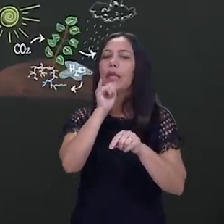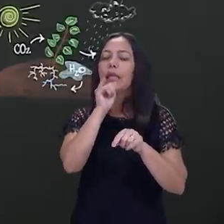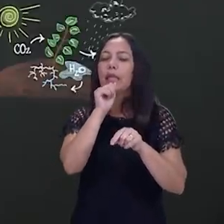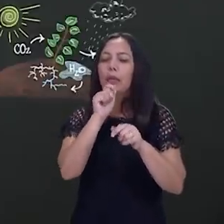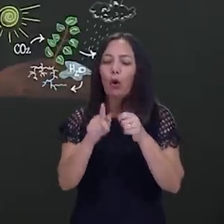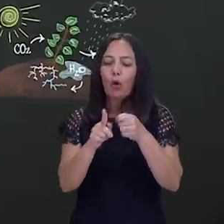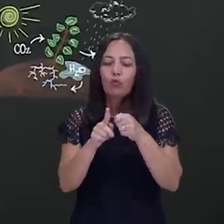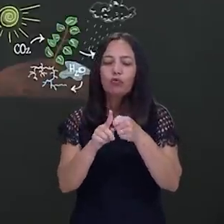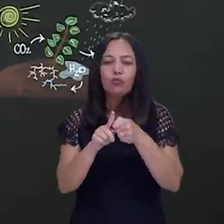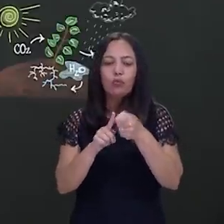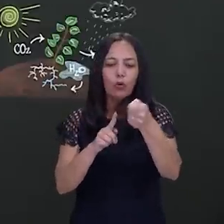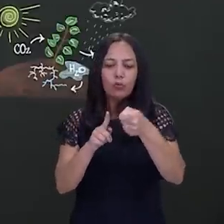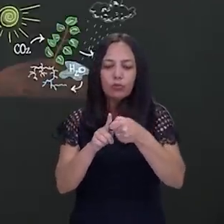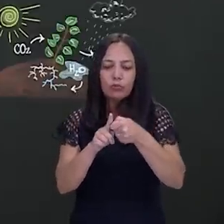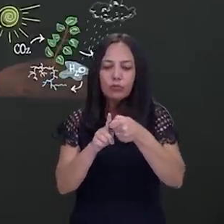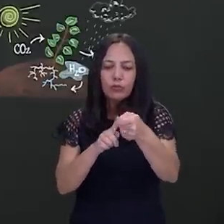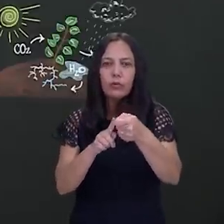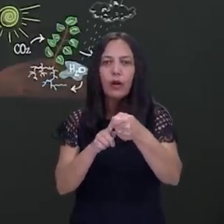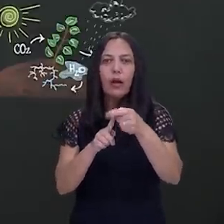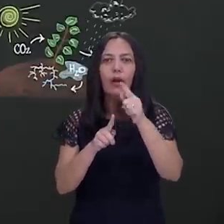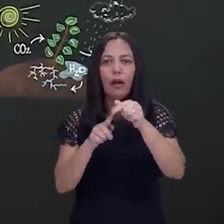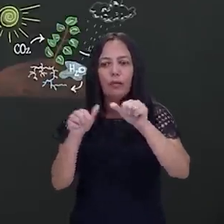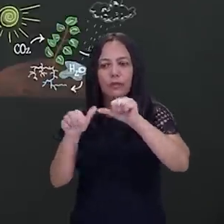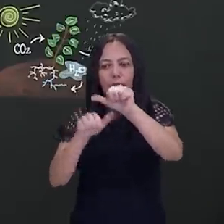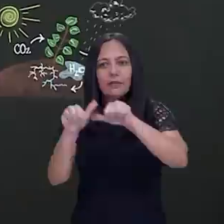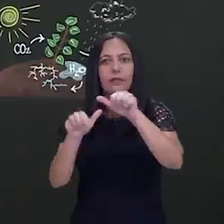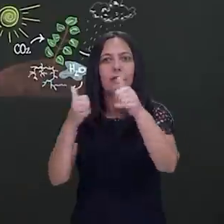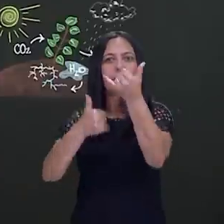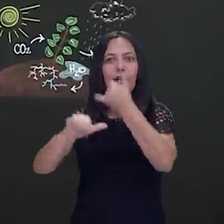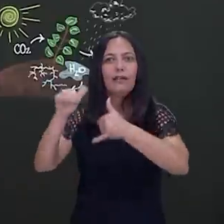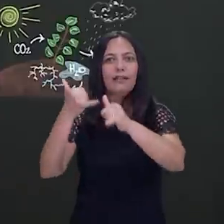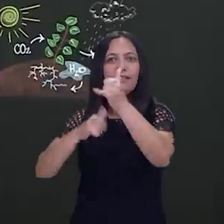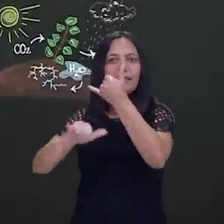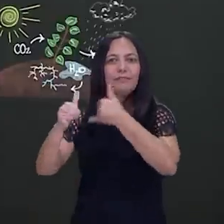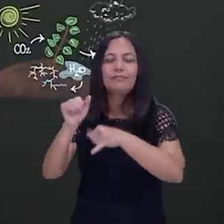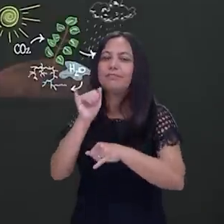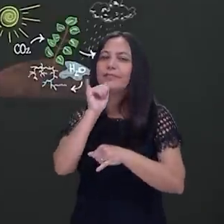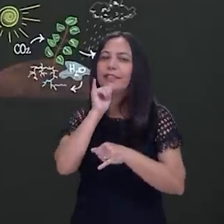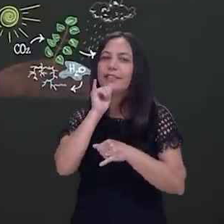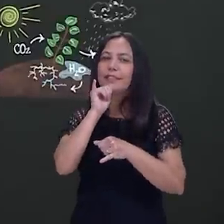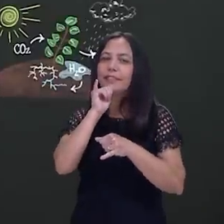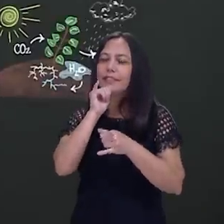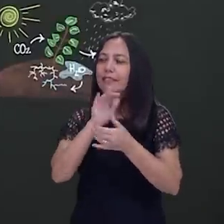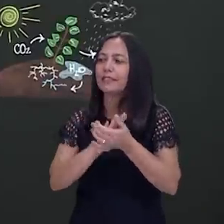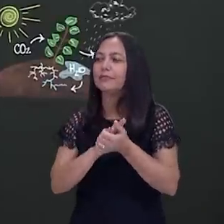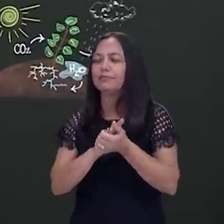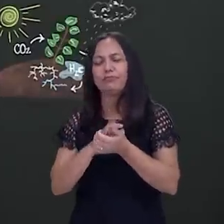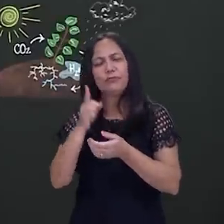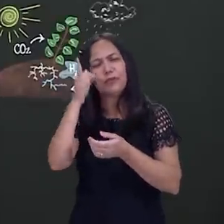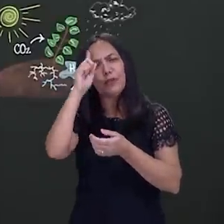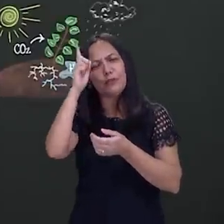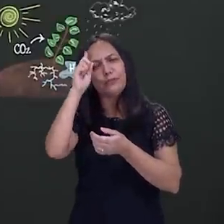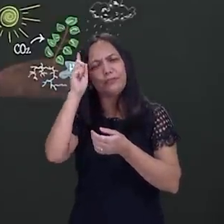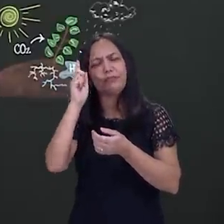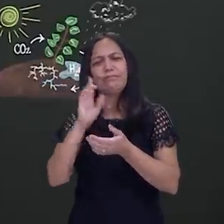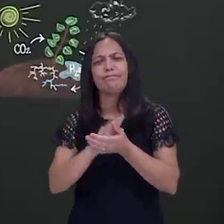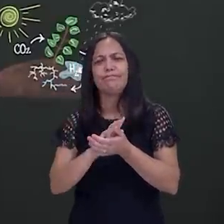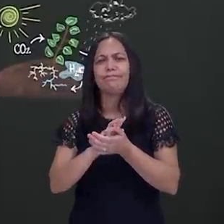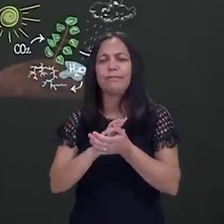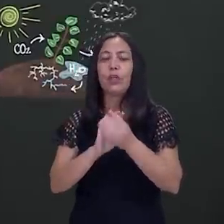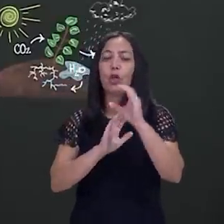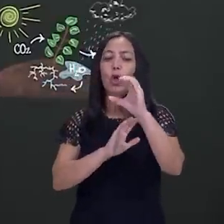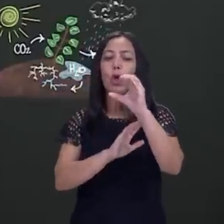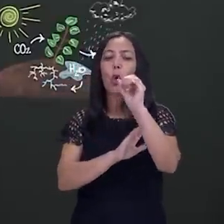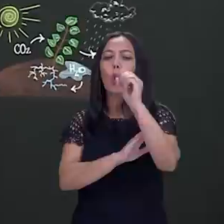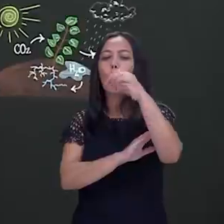fósforo, é uma reação química, não é? Olha o nosso exemplo aqui. Cotidiano.